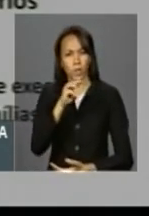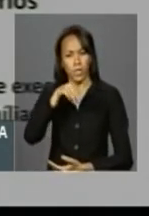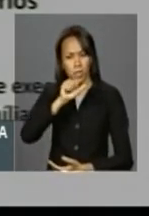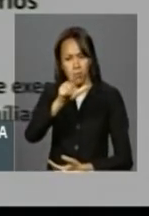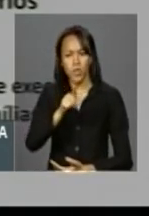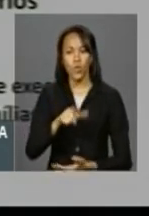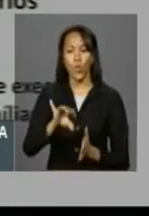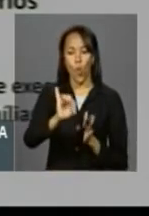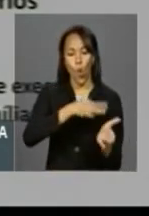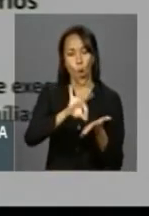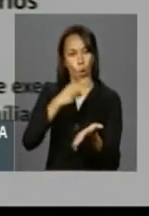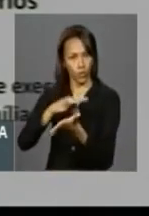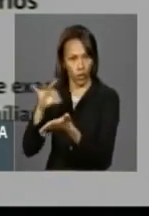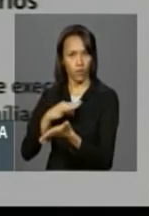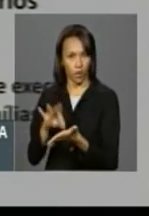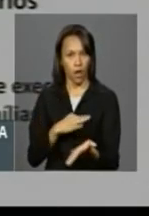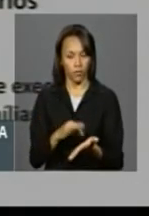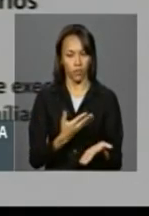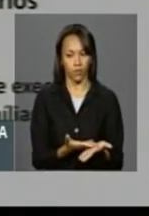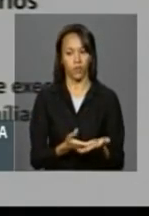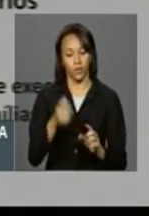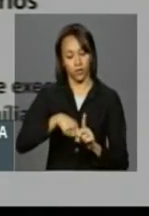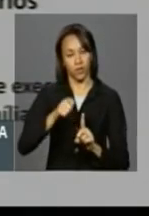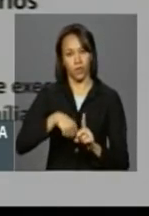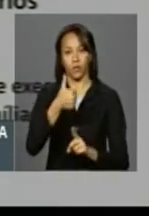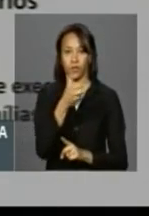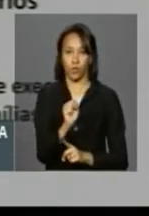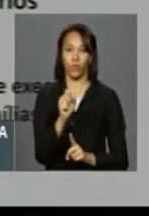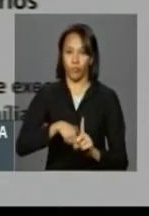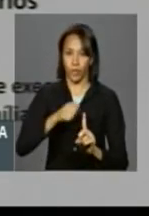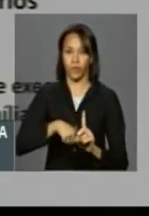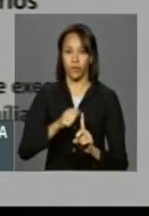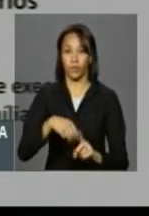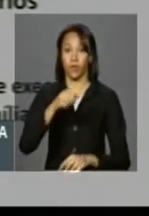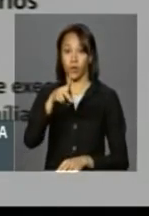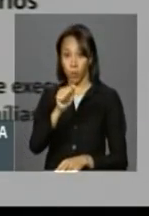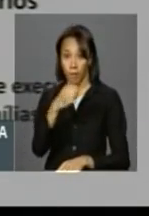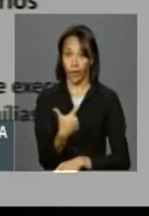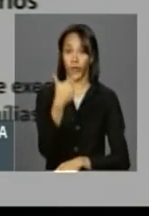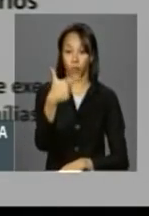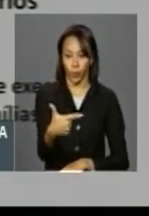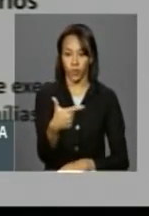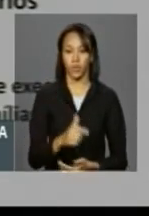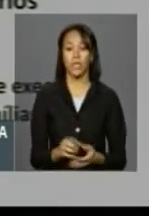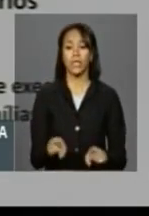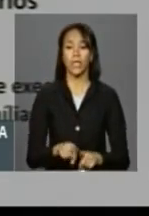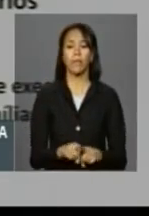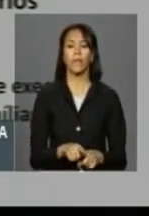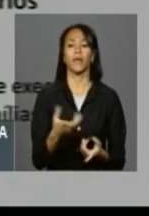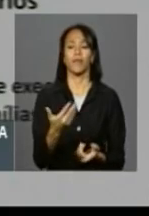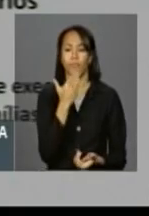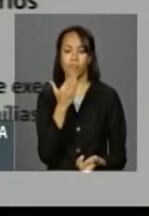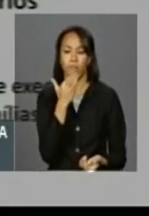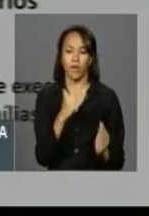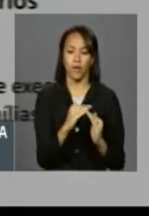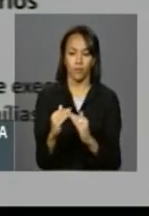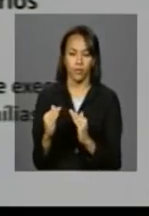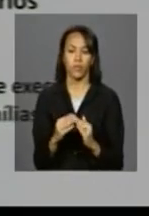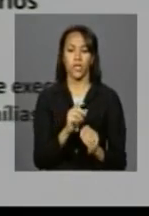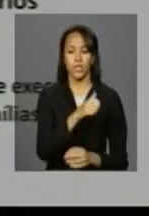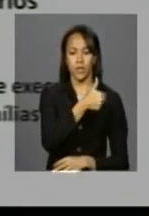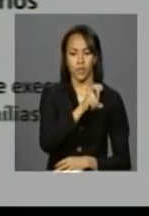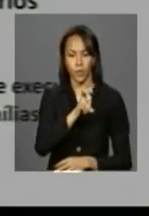segunda etapa, nesses 18 meses do PAC 2. Urbanização de assentamentos precários, 155 obras